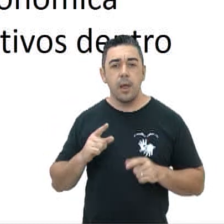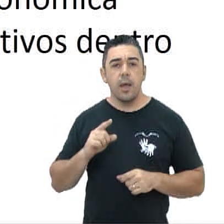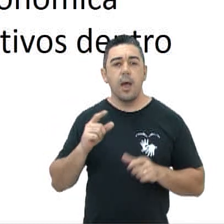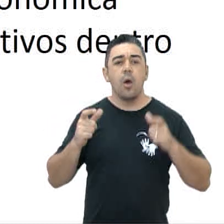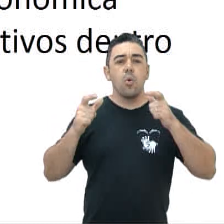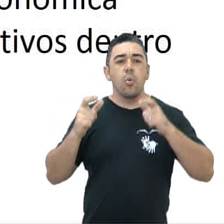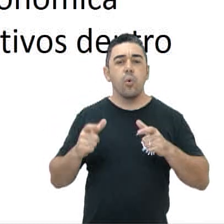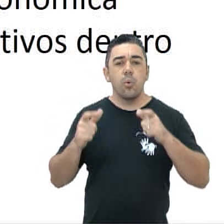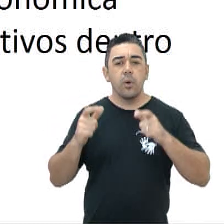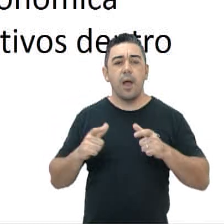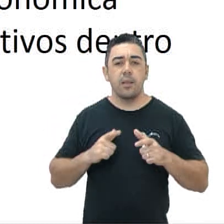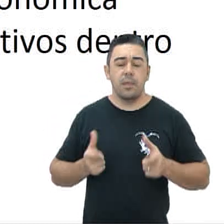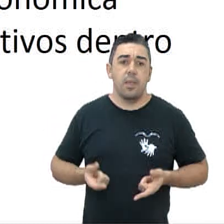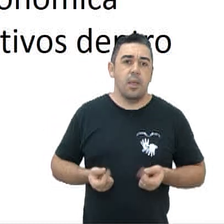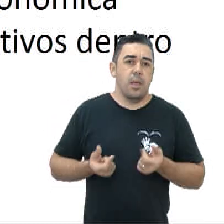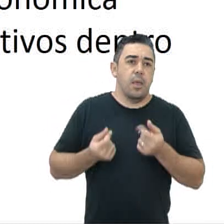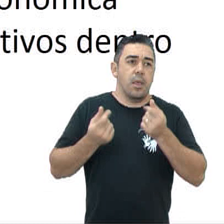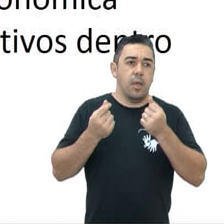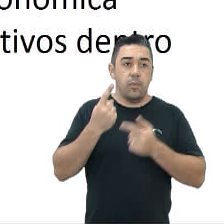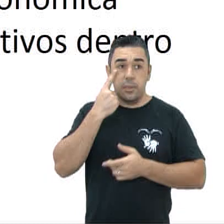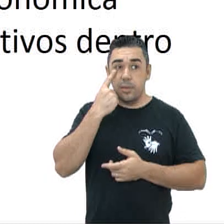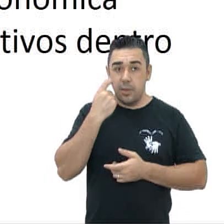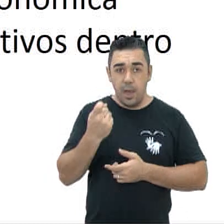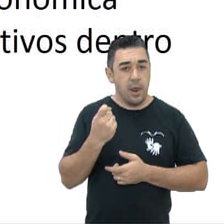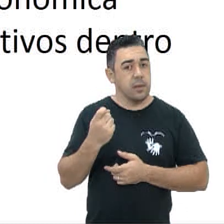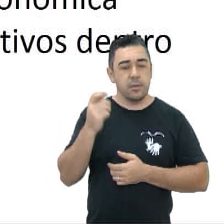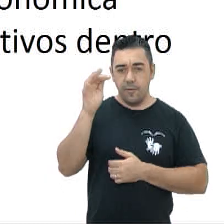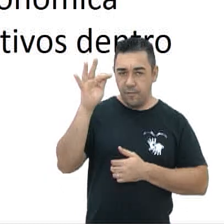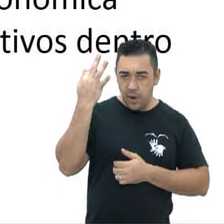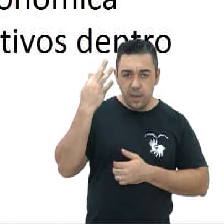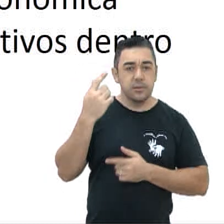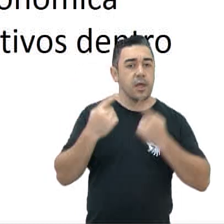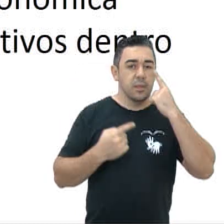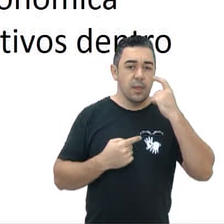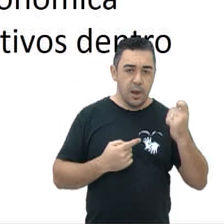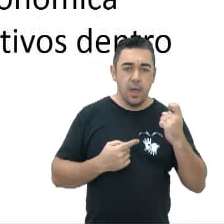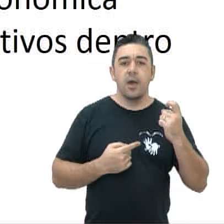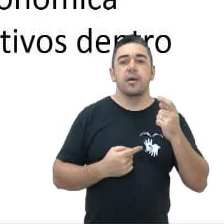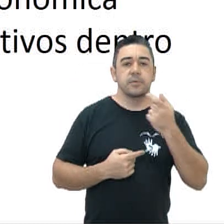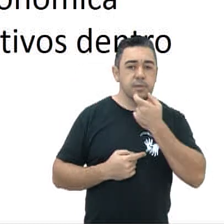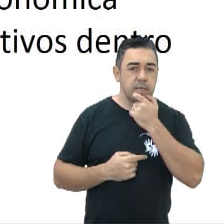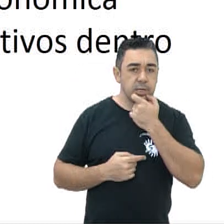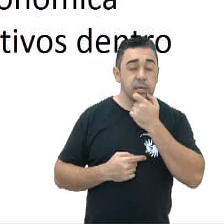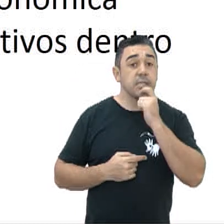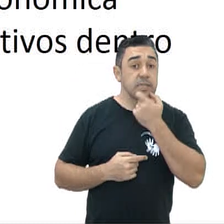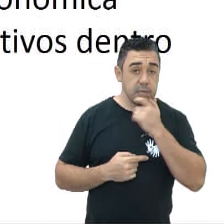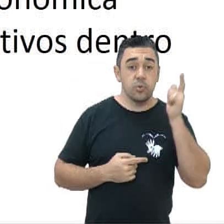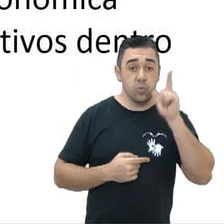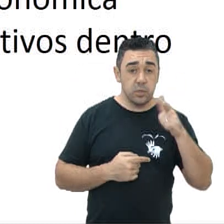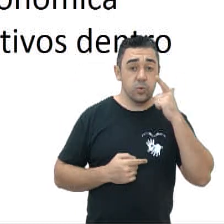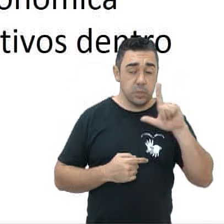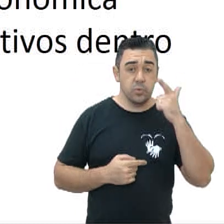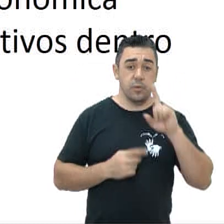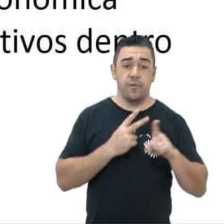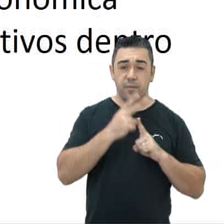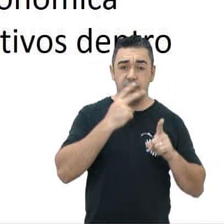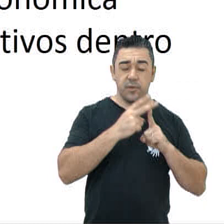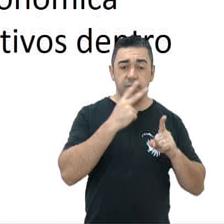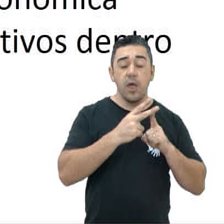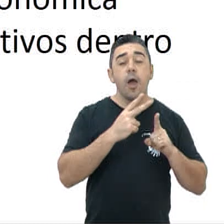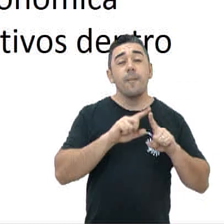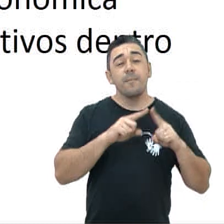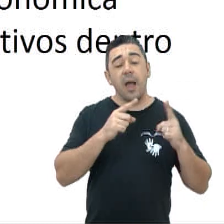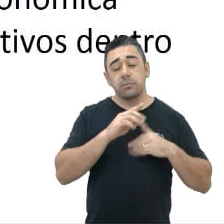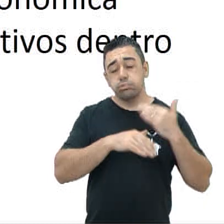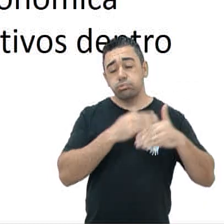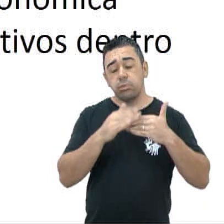Flandres, uma região muito rica, tá? E de interesse dos dois reinos. No princípio, os ingleses conseguiram várias vitórias, mas com o